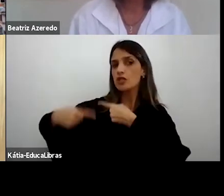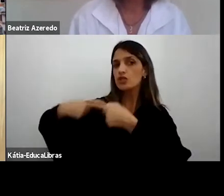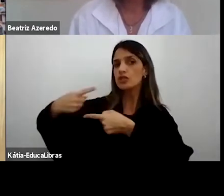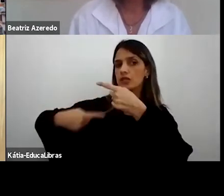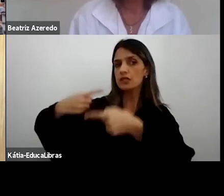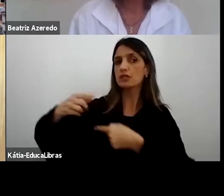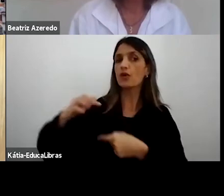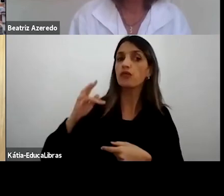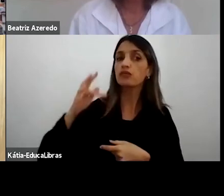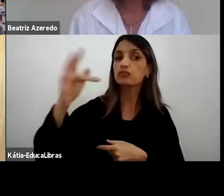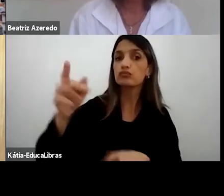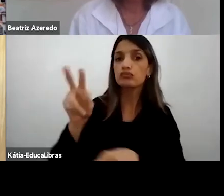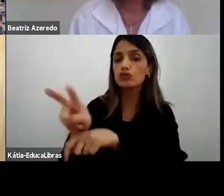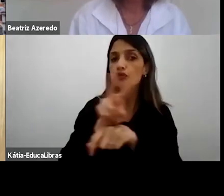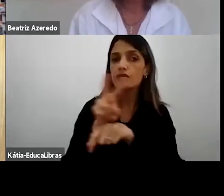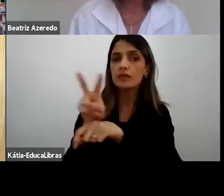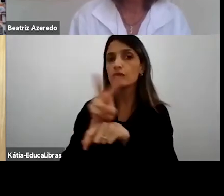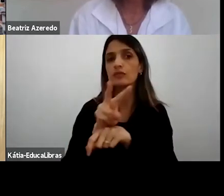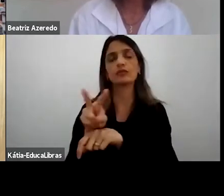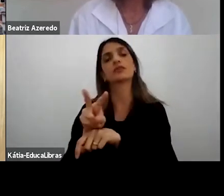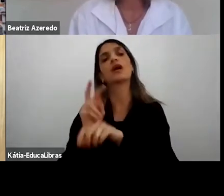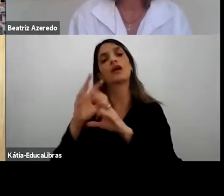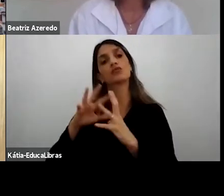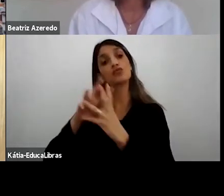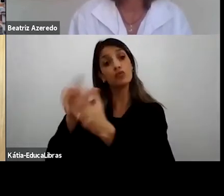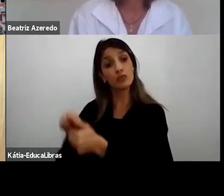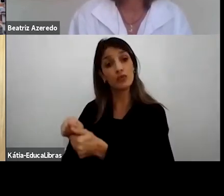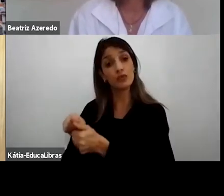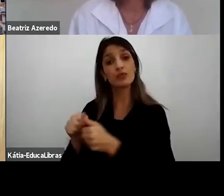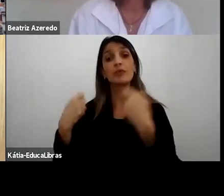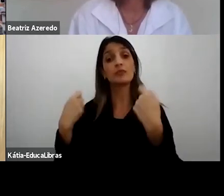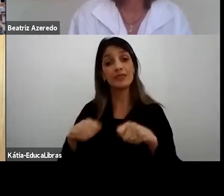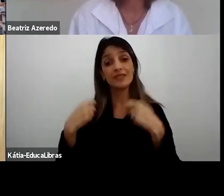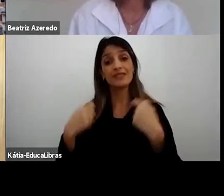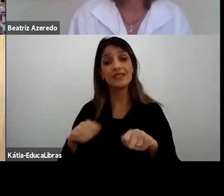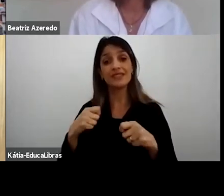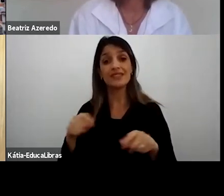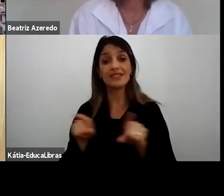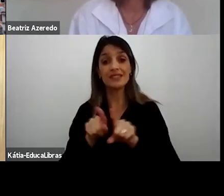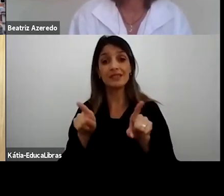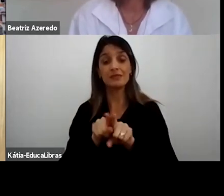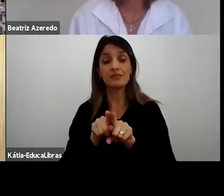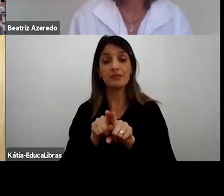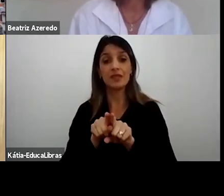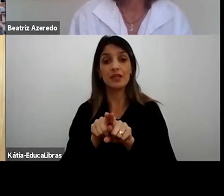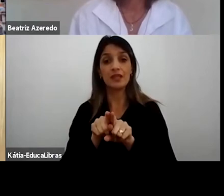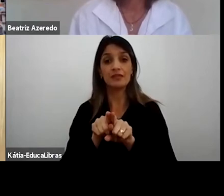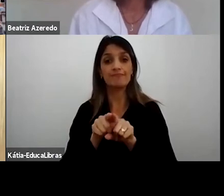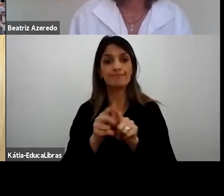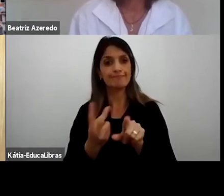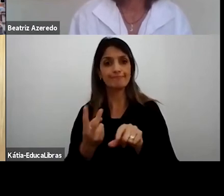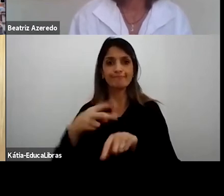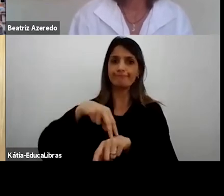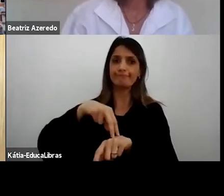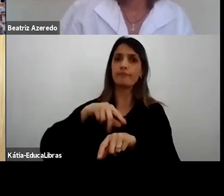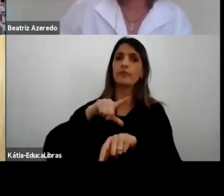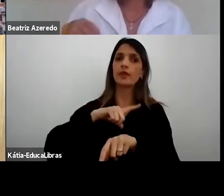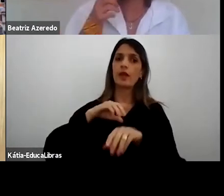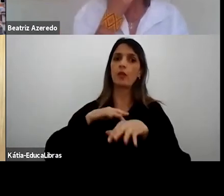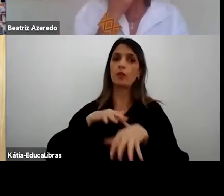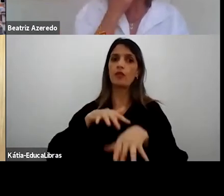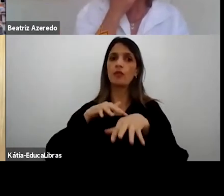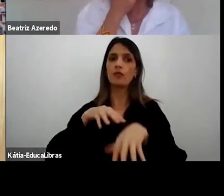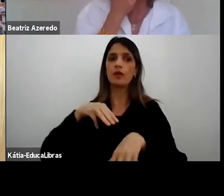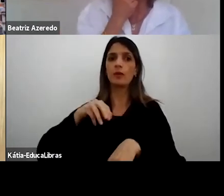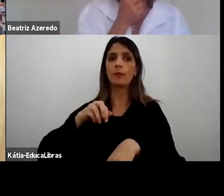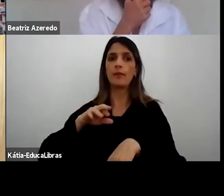do nosso planeta. Então, a gente tem que ter essa questão pautada, né? A gente tem o movimento que a Marina toca, que é o Dia de